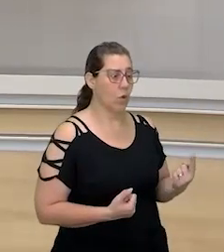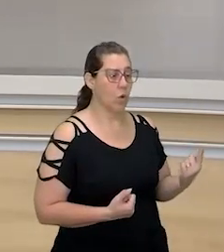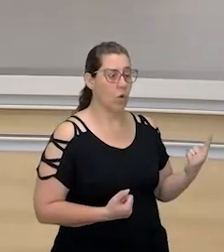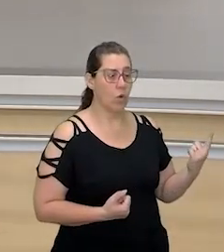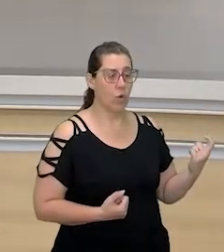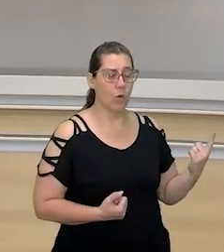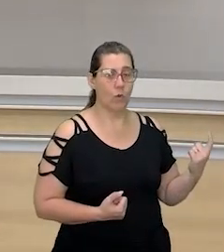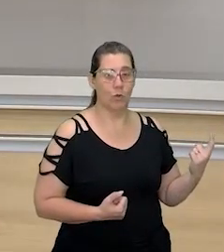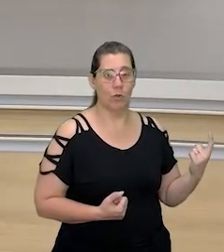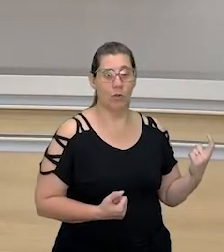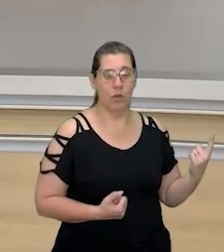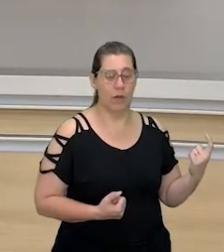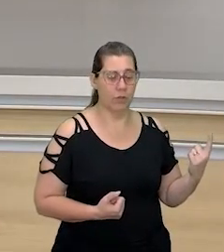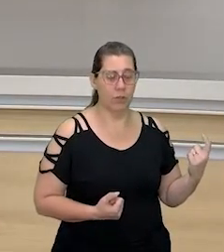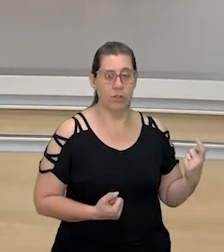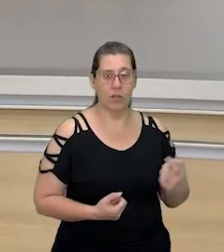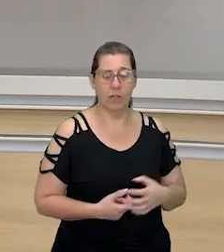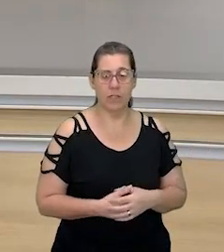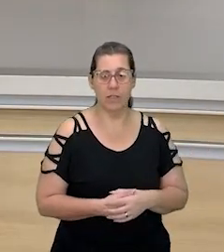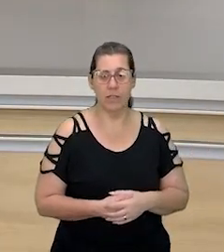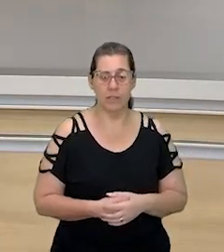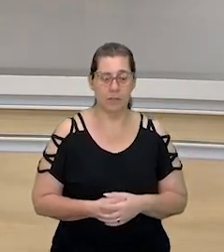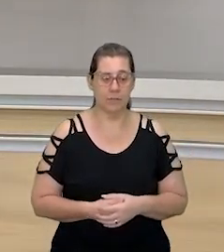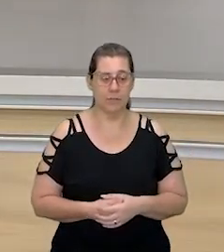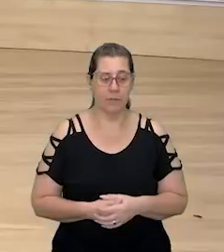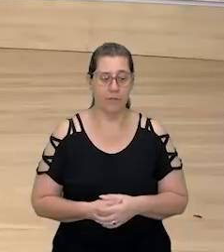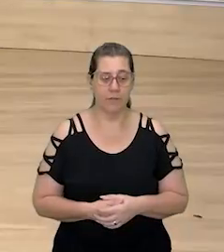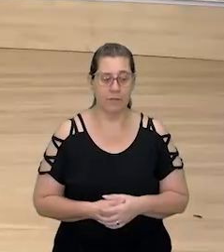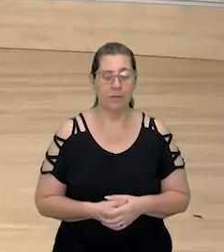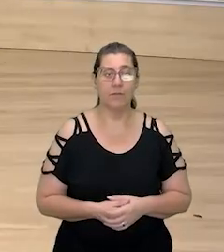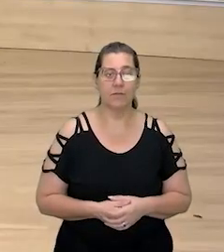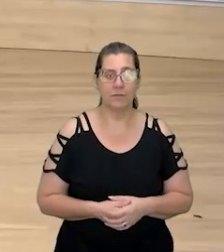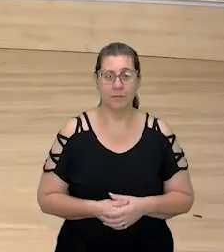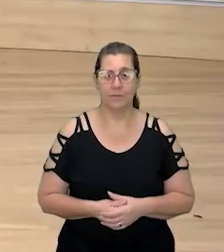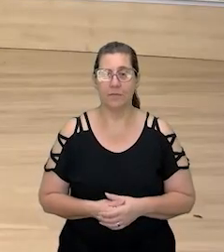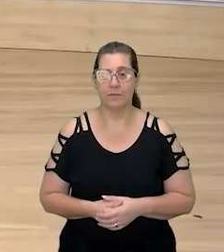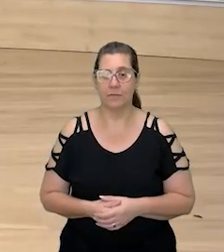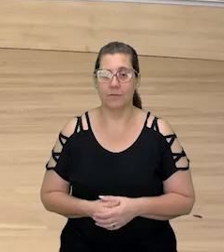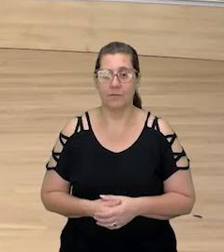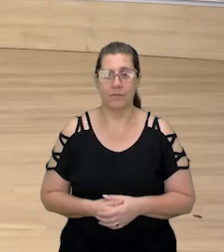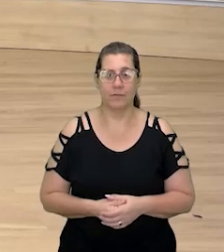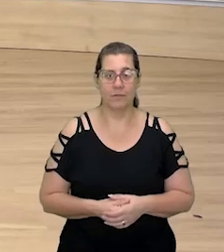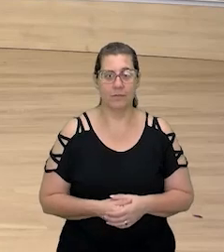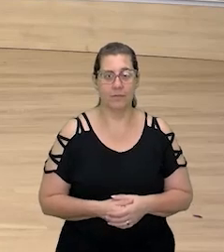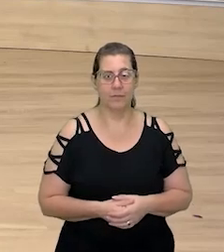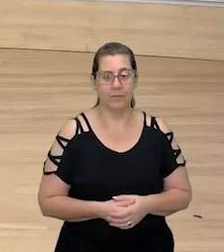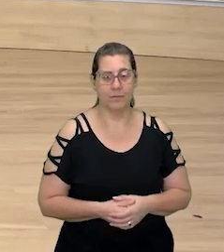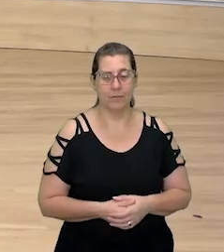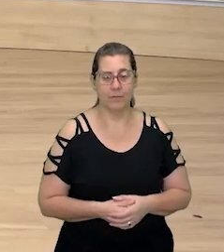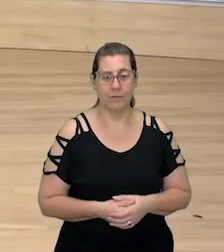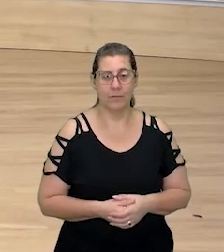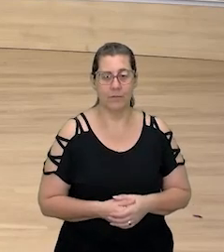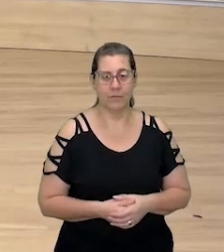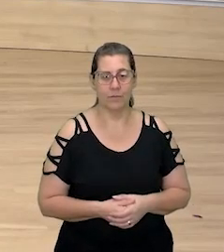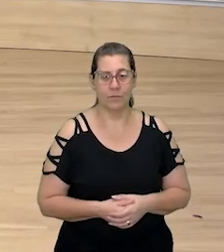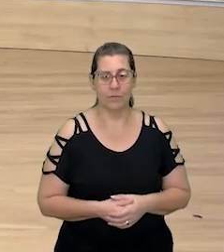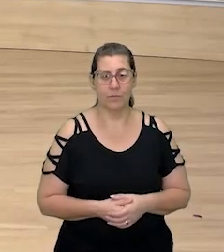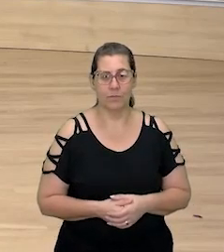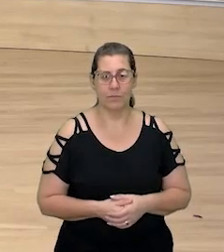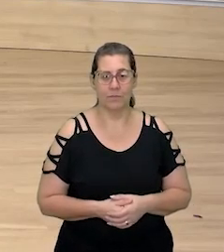outro chute frontal, um maigeri, né? Na altura do abdômen. Bati. E urazuki, um